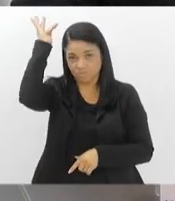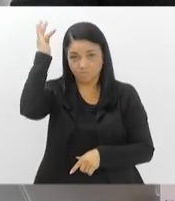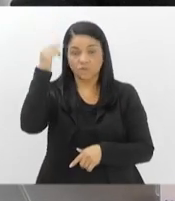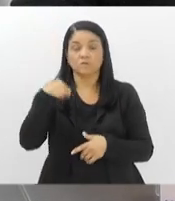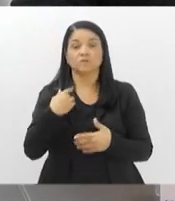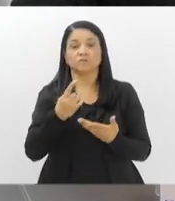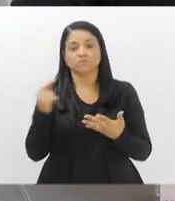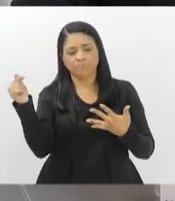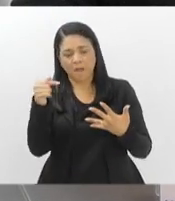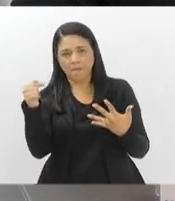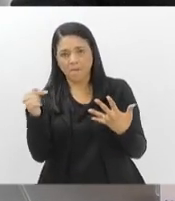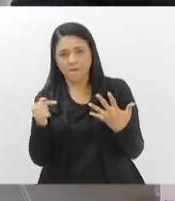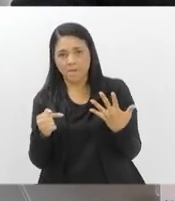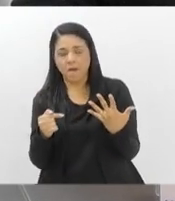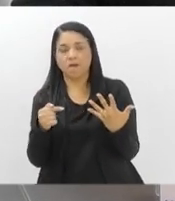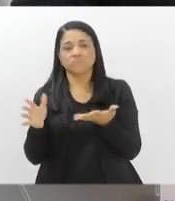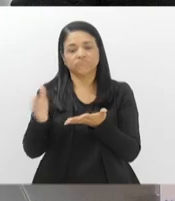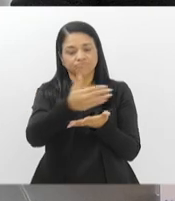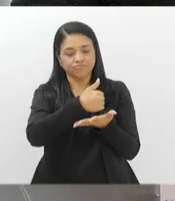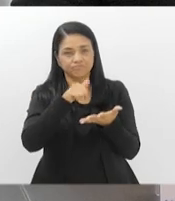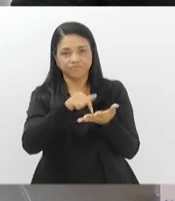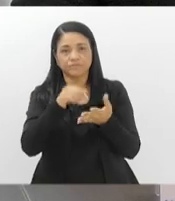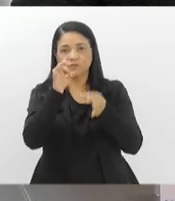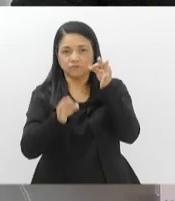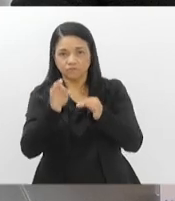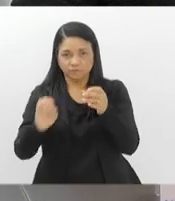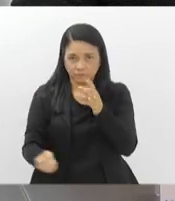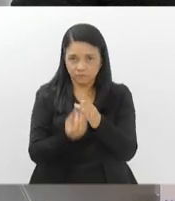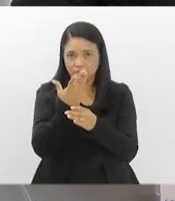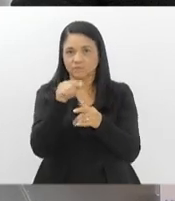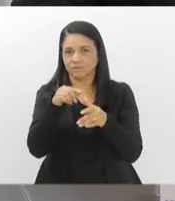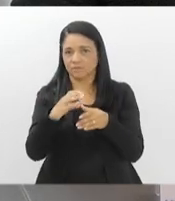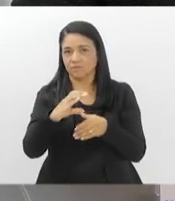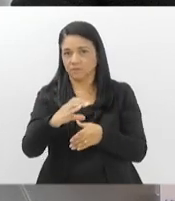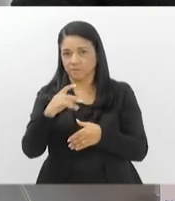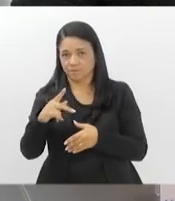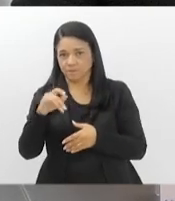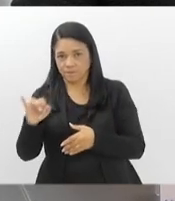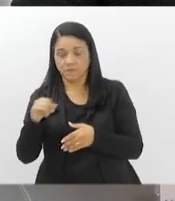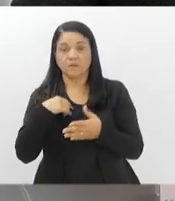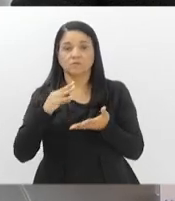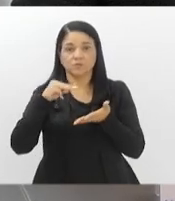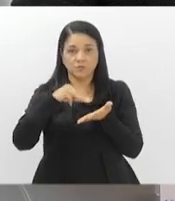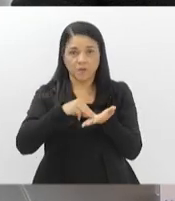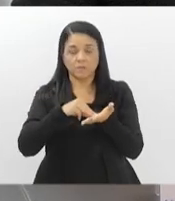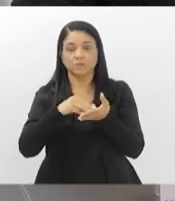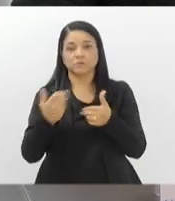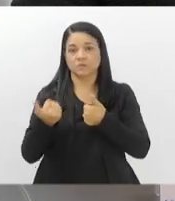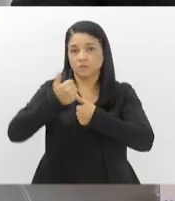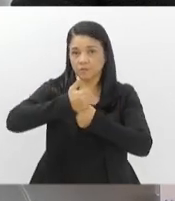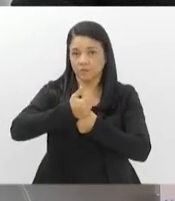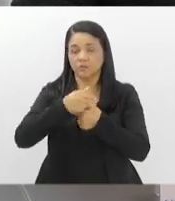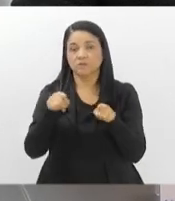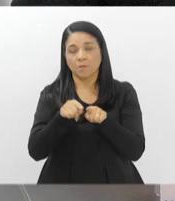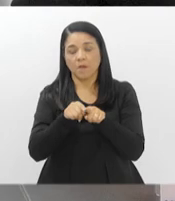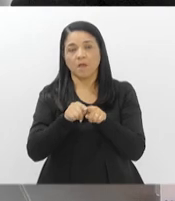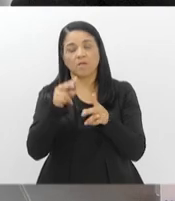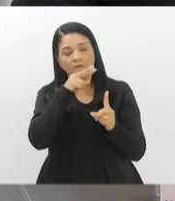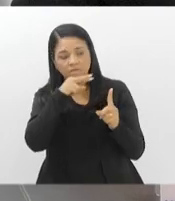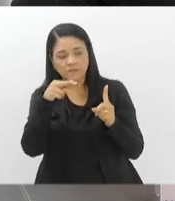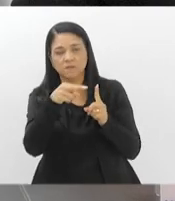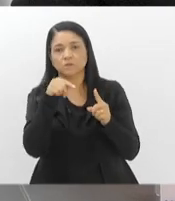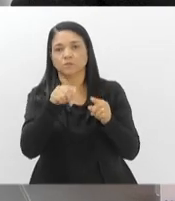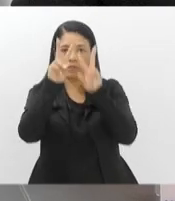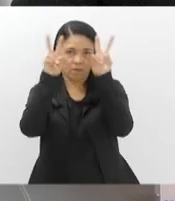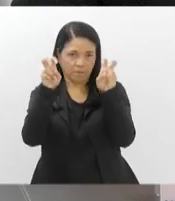os motivos e dados que justificaram a criação desta comissão a assim como todos os membros efetivos e suplentes puderam expor sua visão acerca